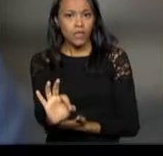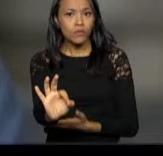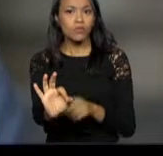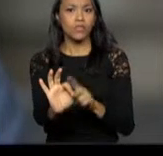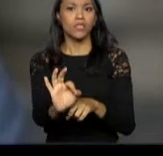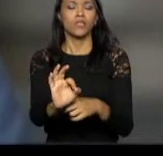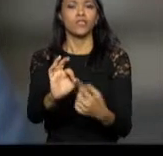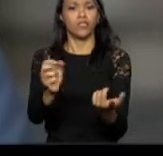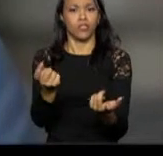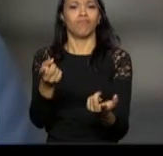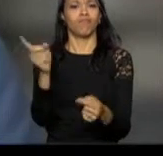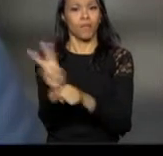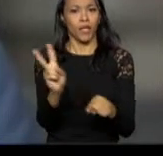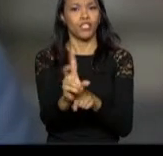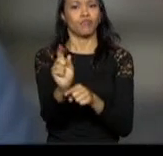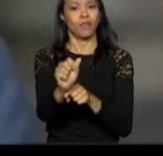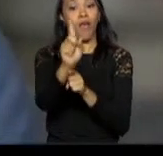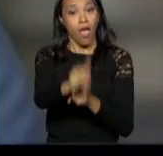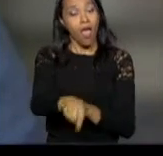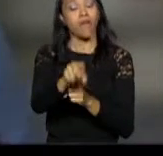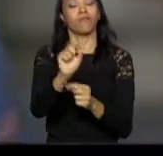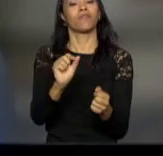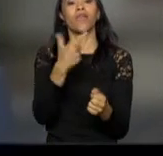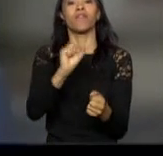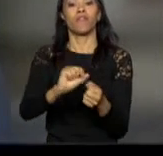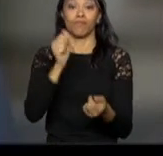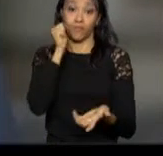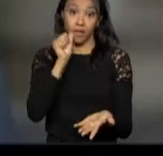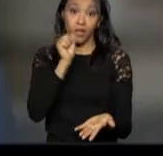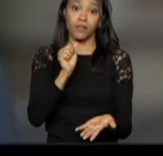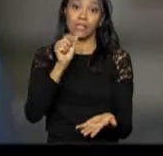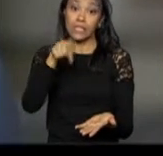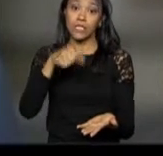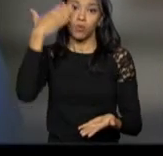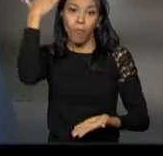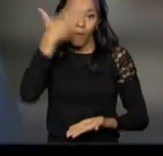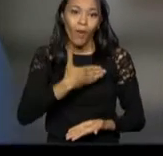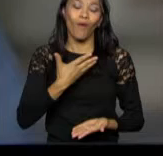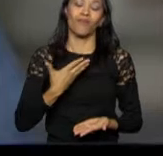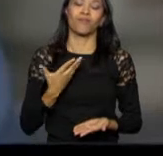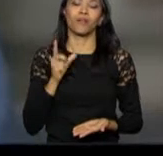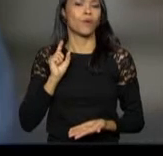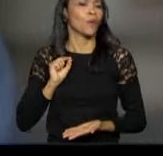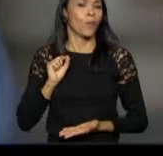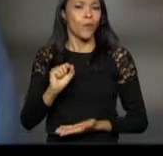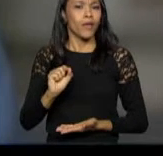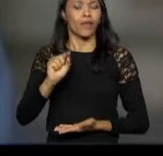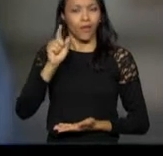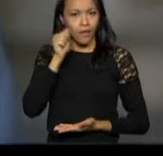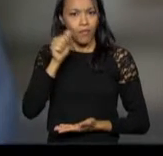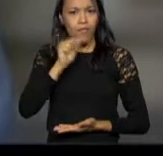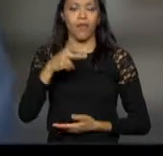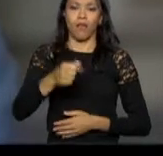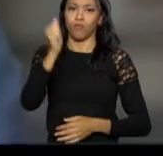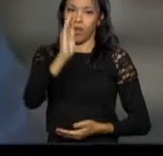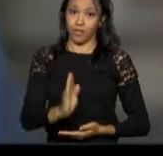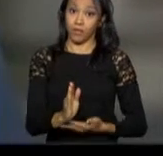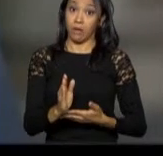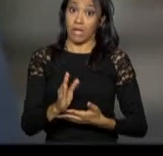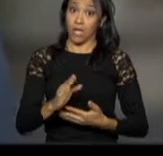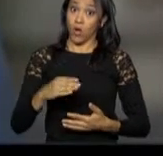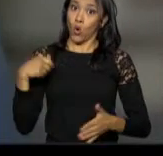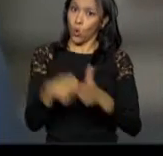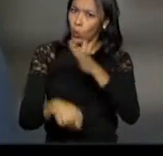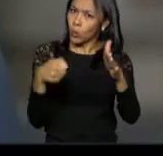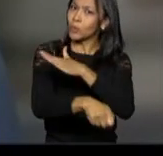operações foram feitas por mulheres. Essa é uma prova contundente de como a mulher brasileira é